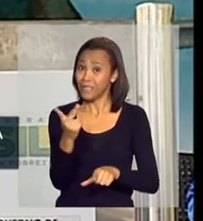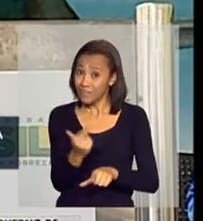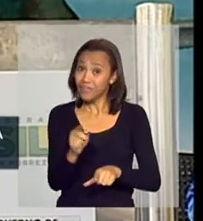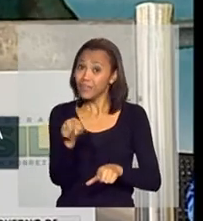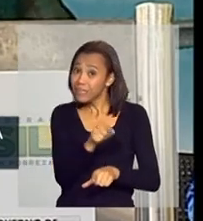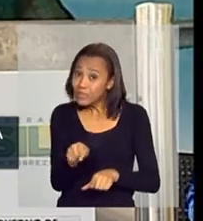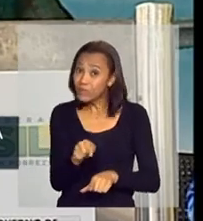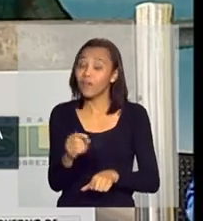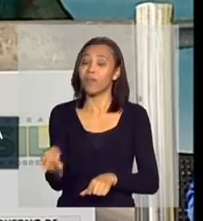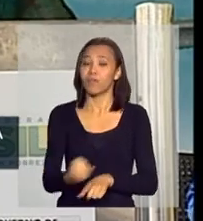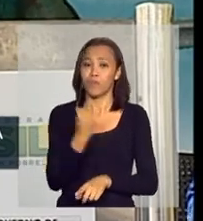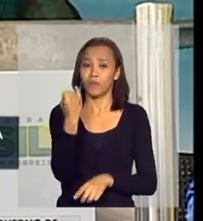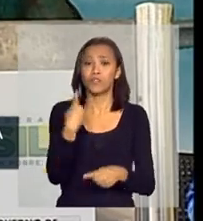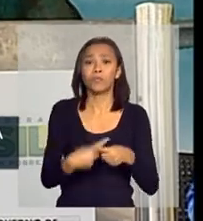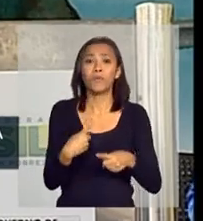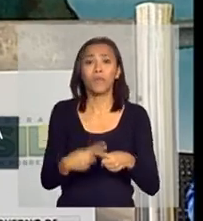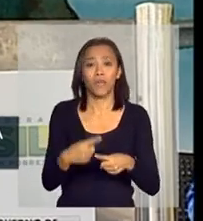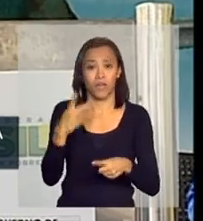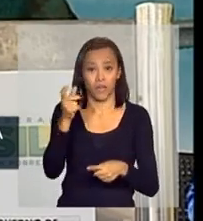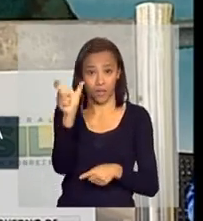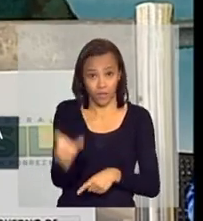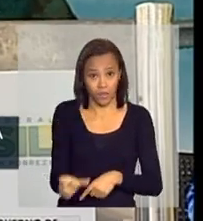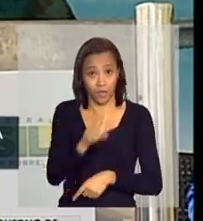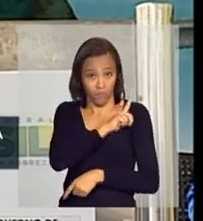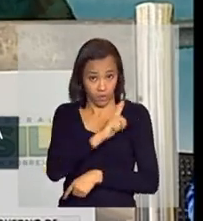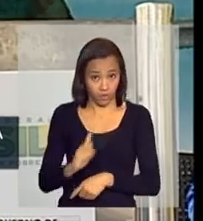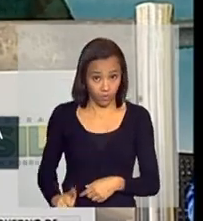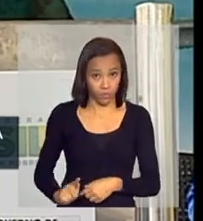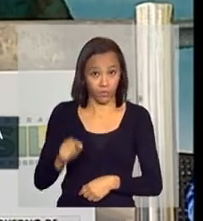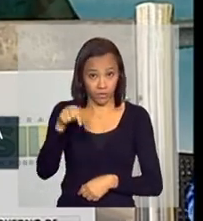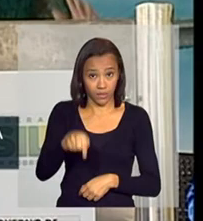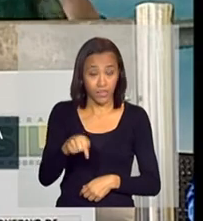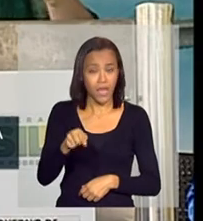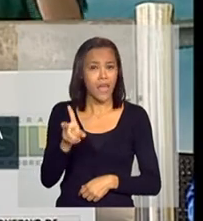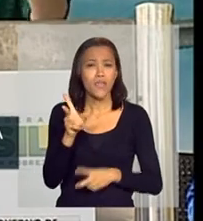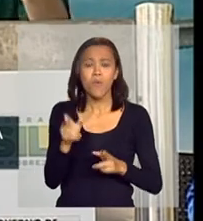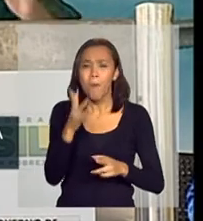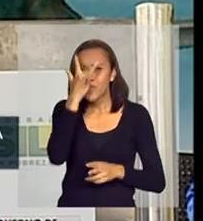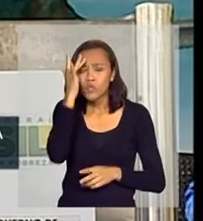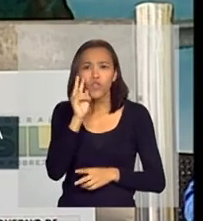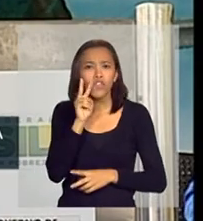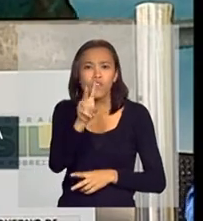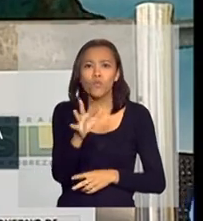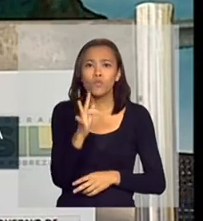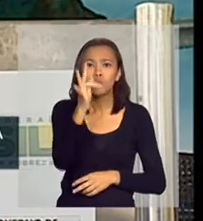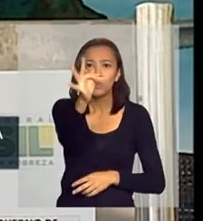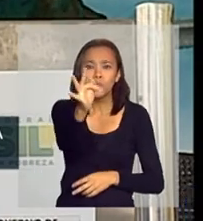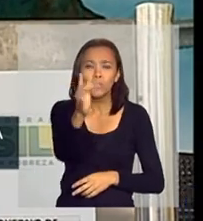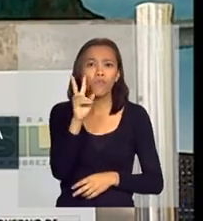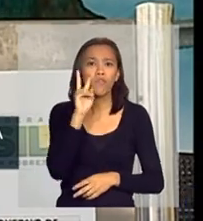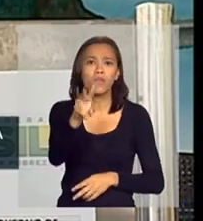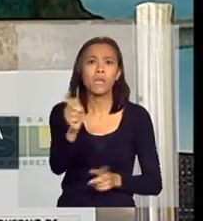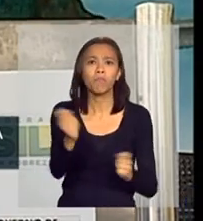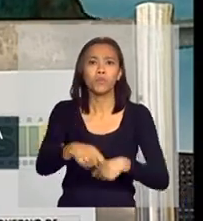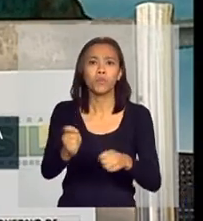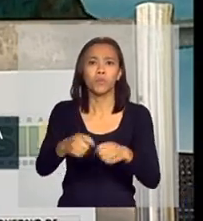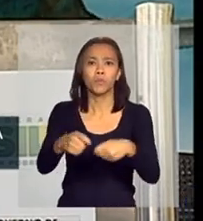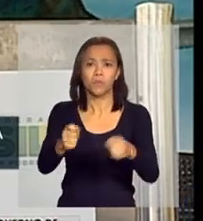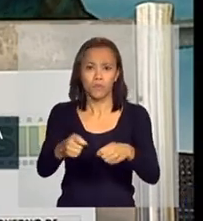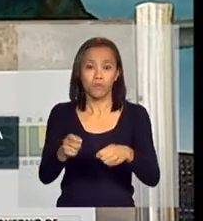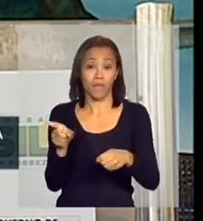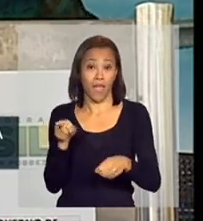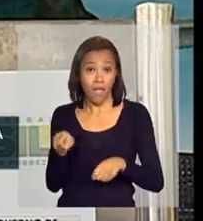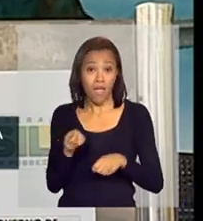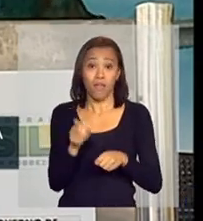Porque o Deda, como toda pessoa que olha para o futuro e enxerga lá na frente,